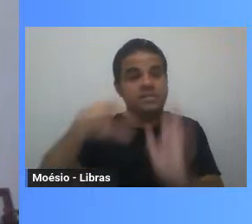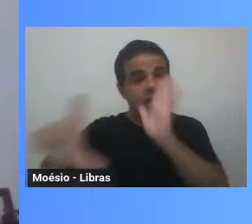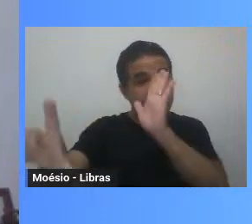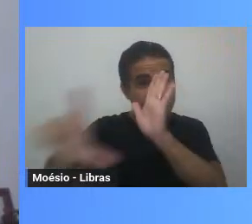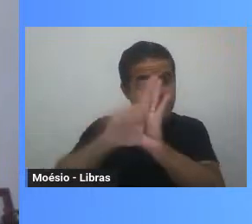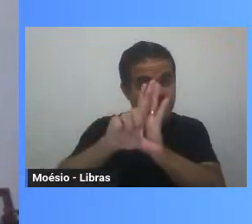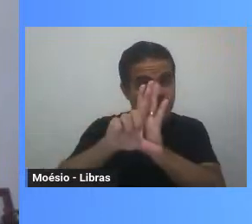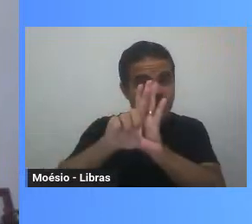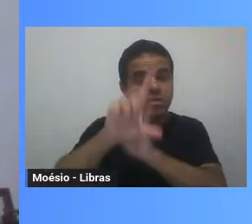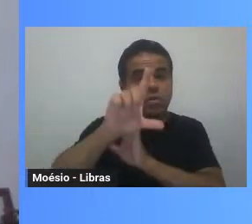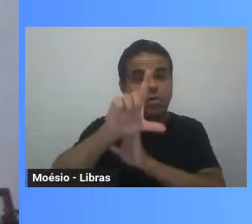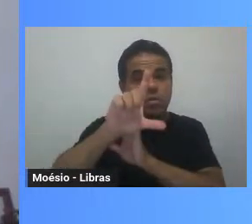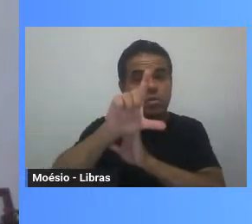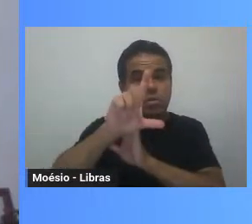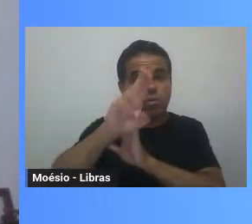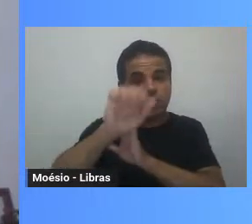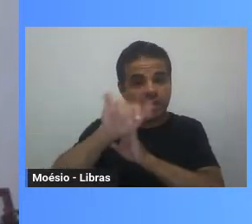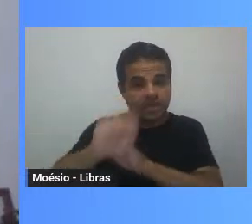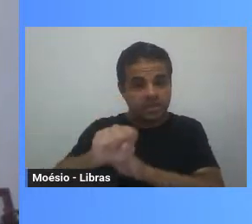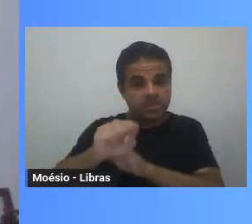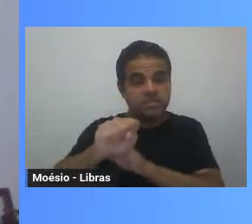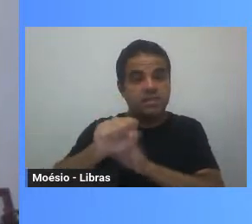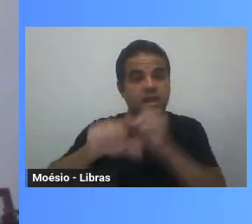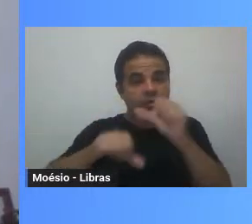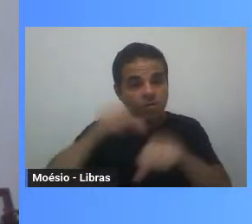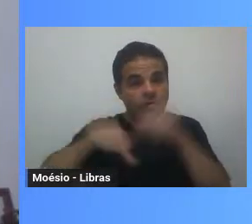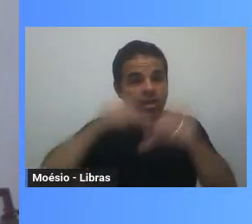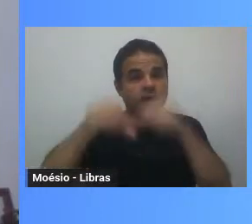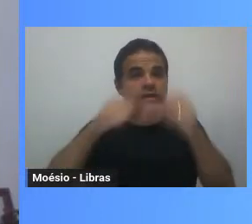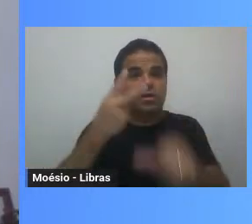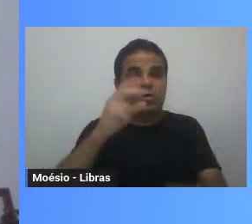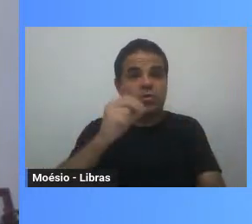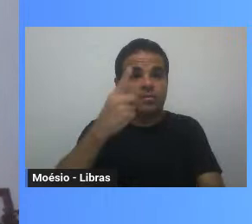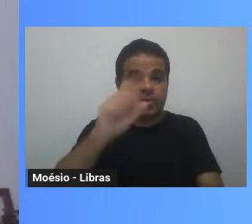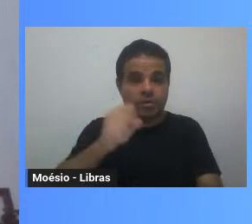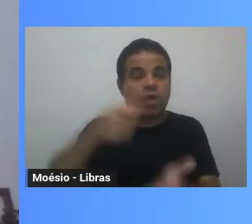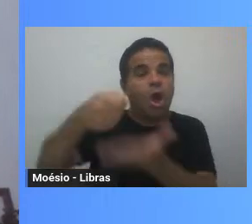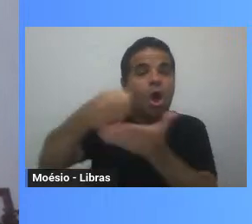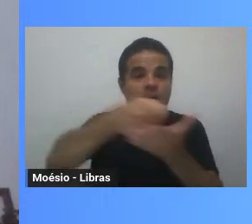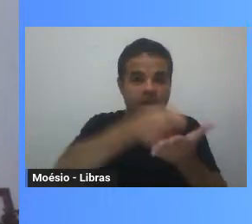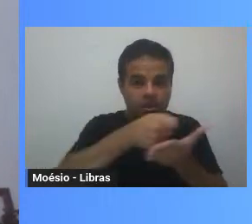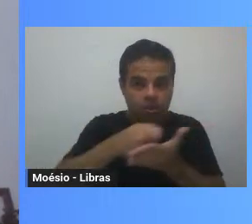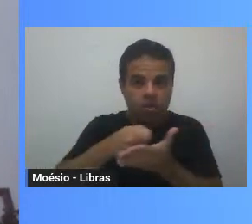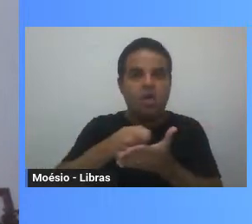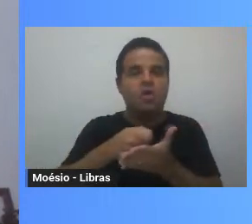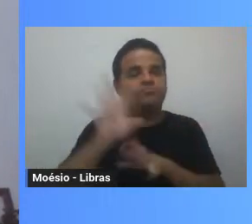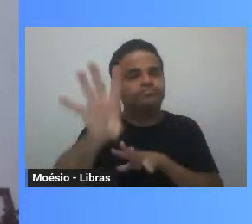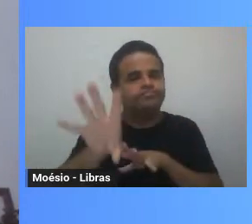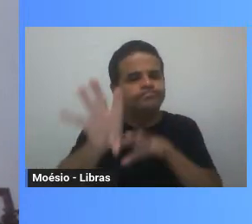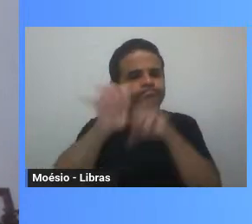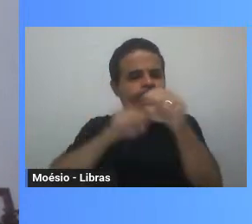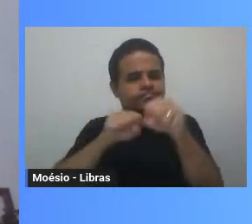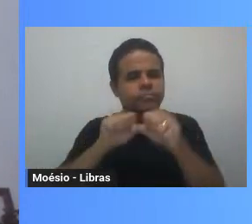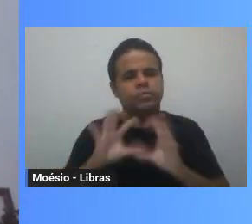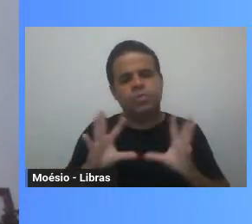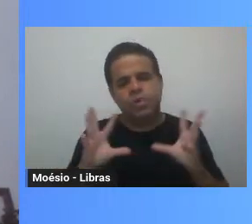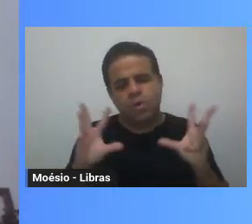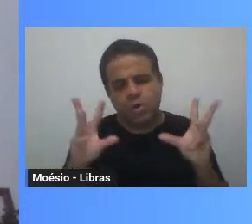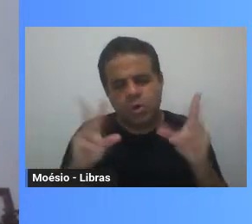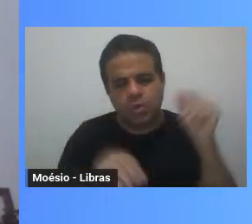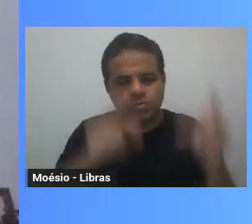Lucas, né, que foi promulgado em 2018, que torna obrigatória a formação de todos os